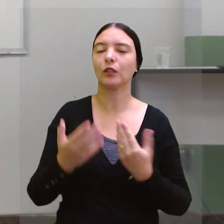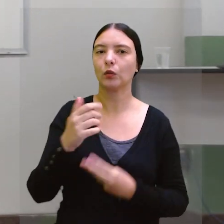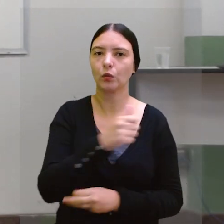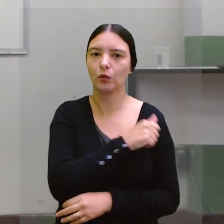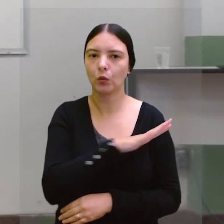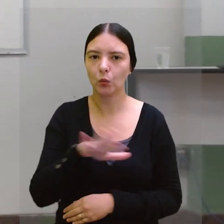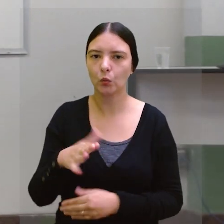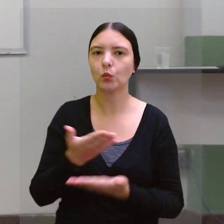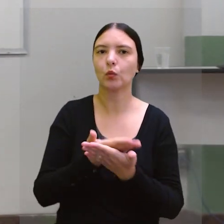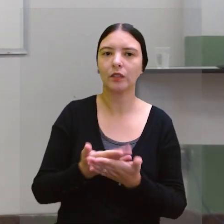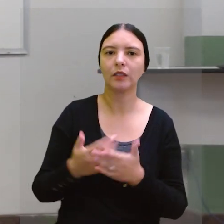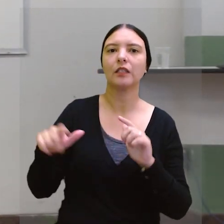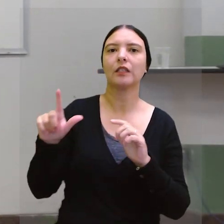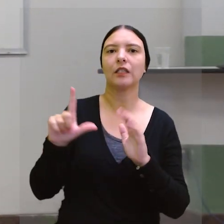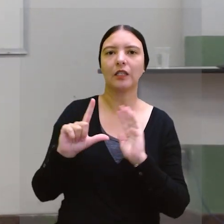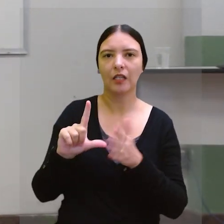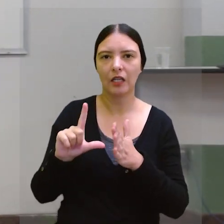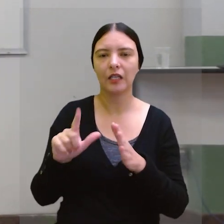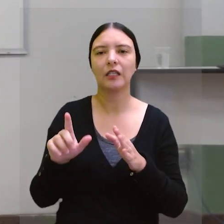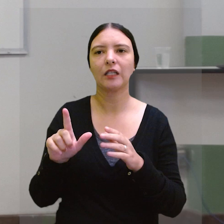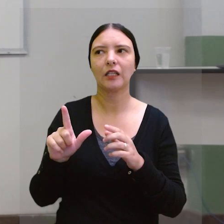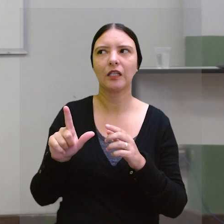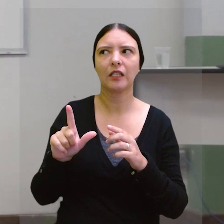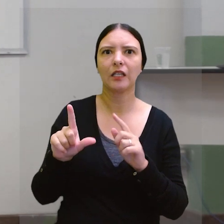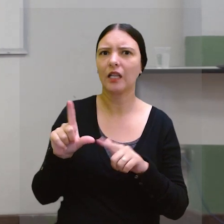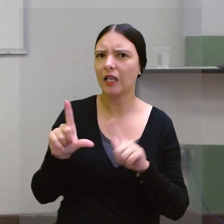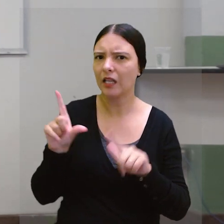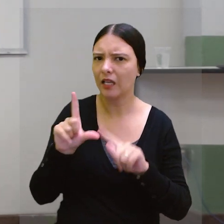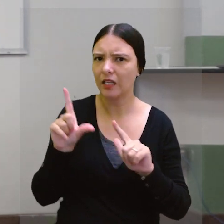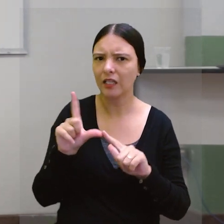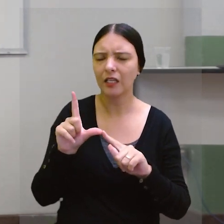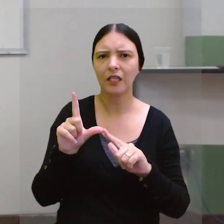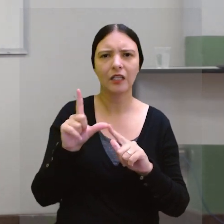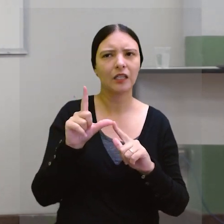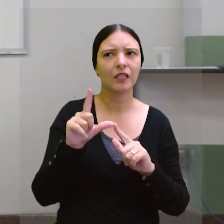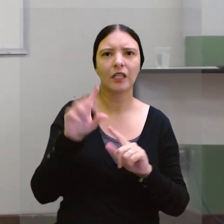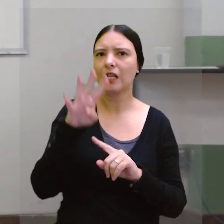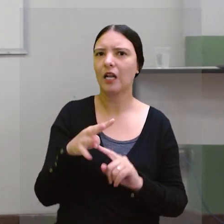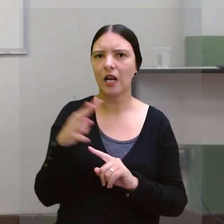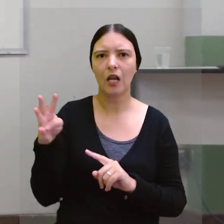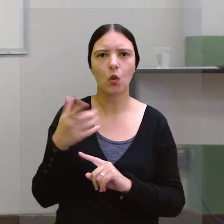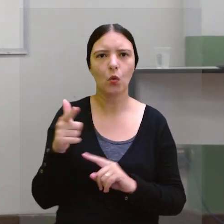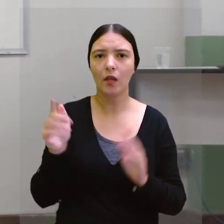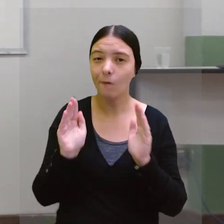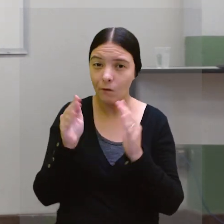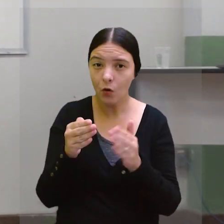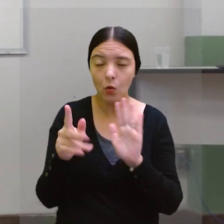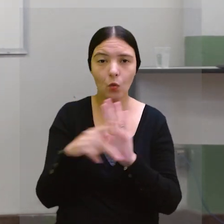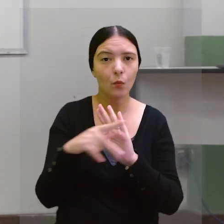estudante de letras português. Eles não têm na grade, eles não têm uma disciplina específica